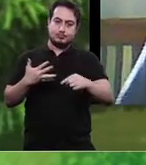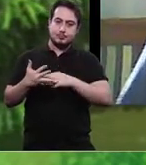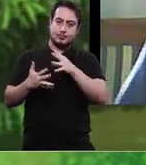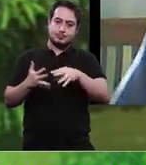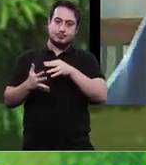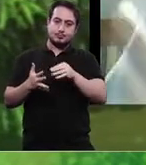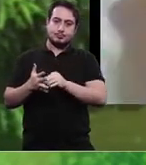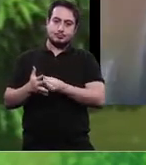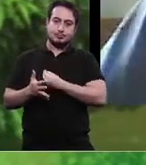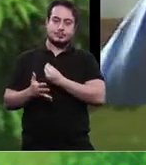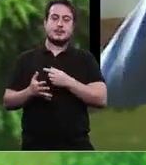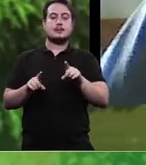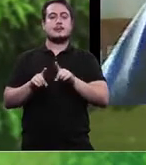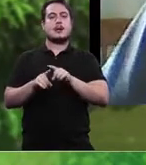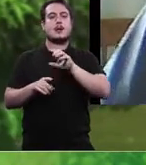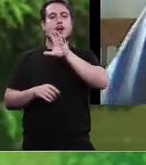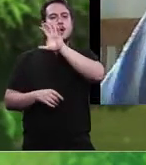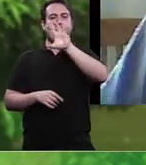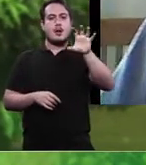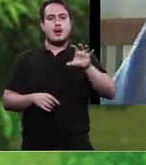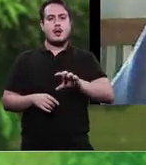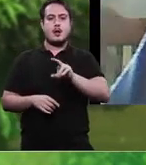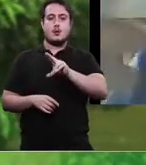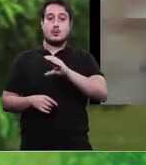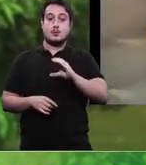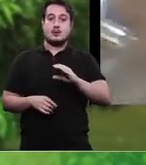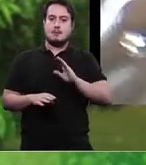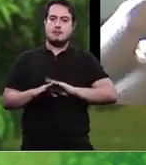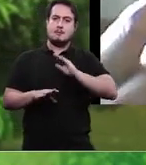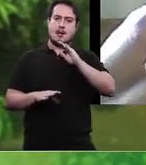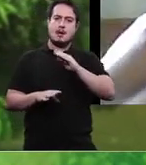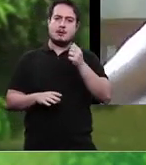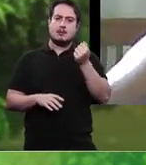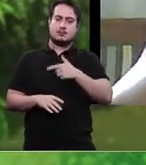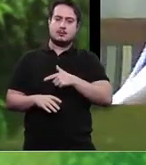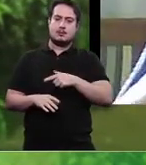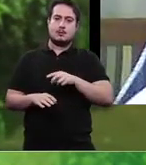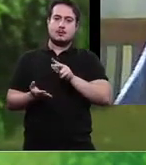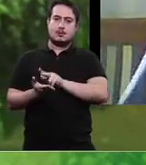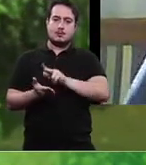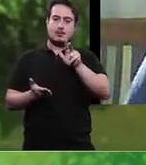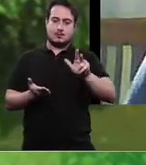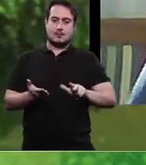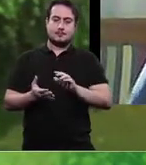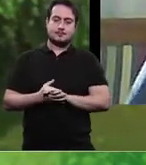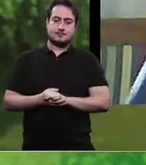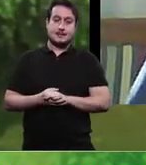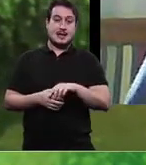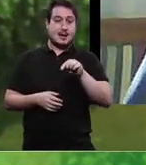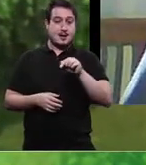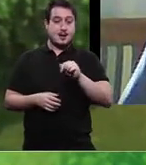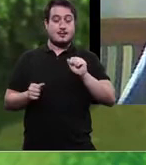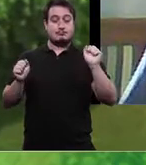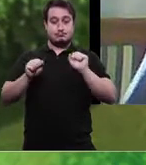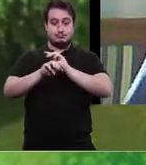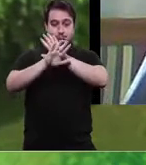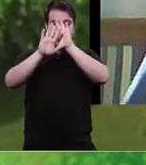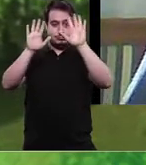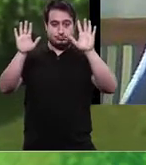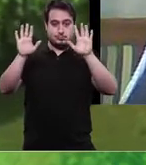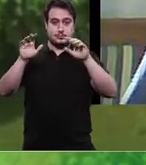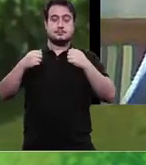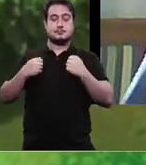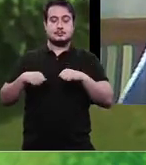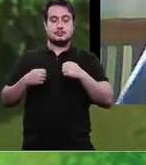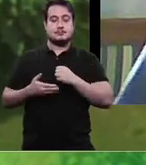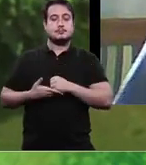de conservação muito além daquelas exigidas pela Convenção de Biodiversidade. Essa transparência é o que a gente